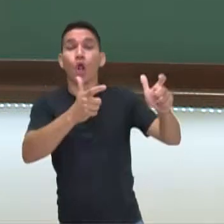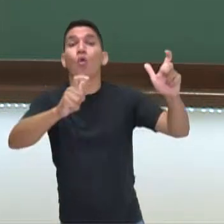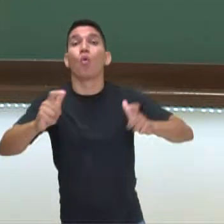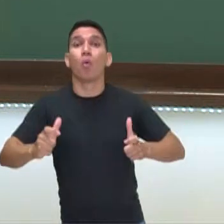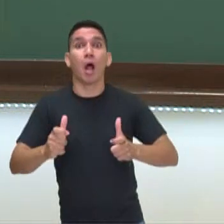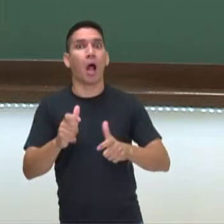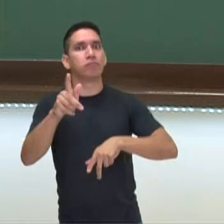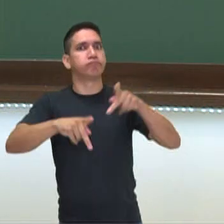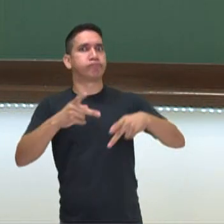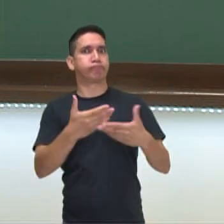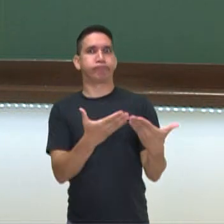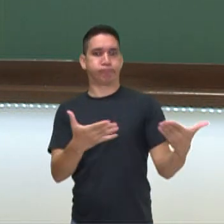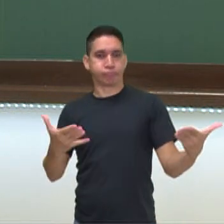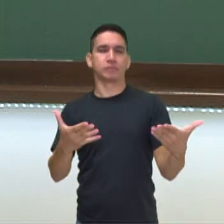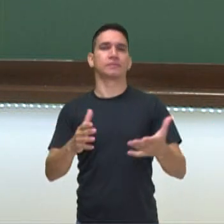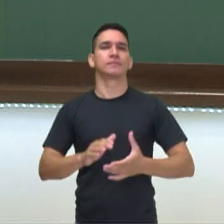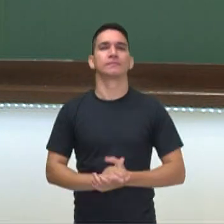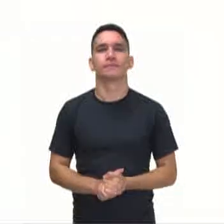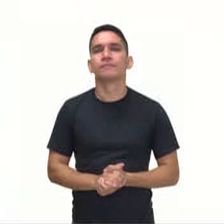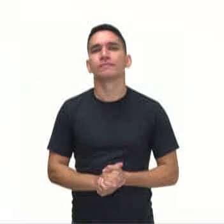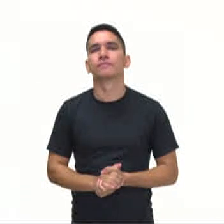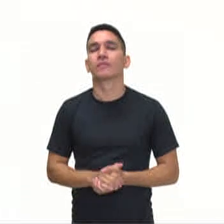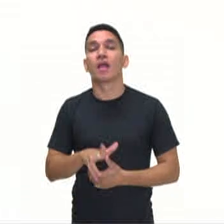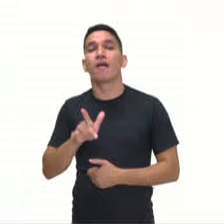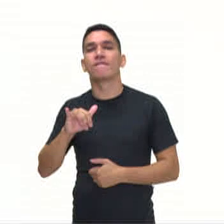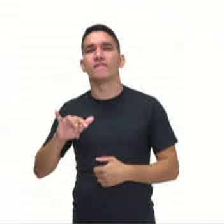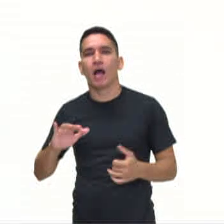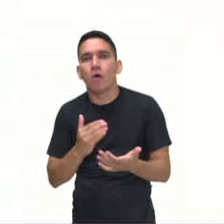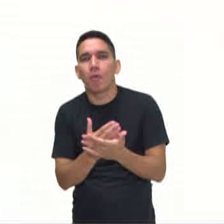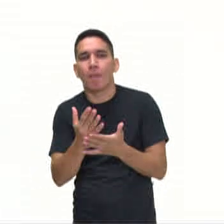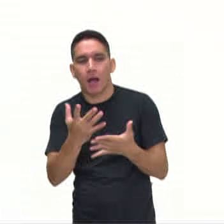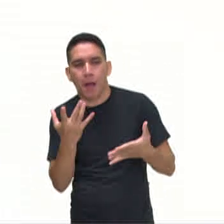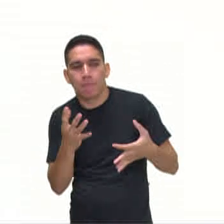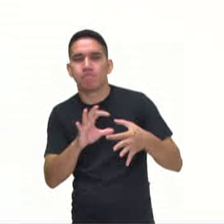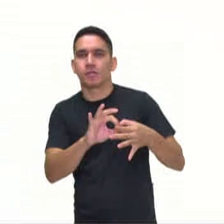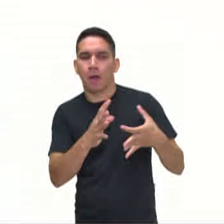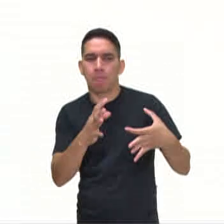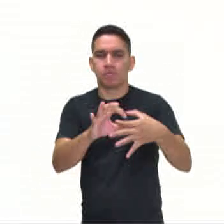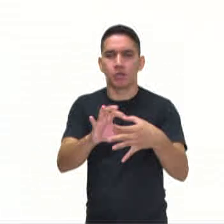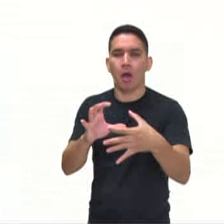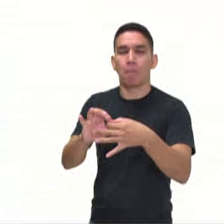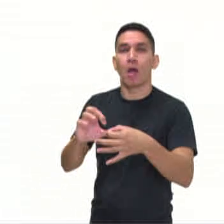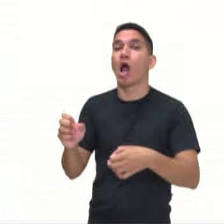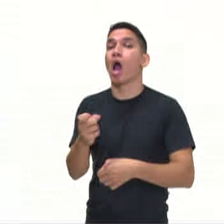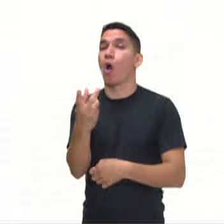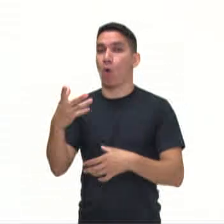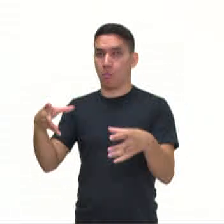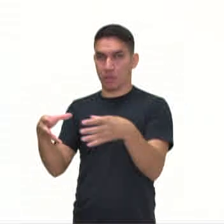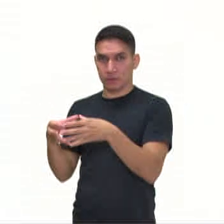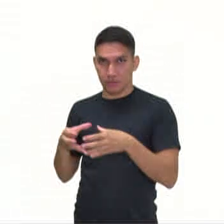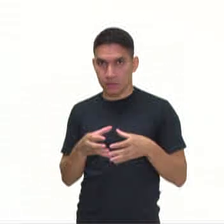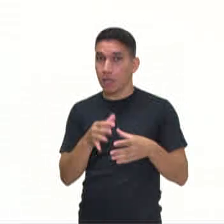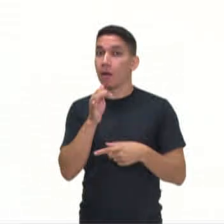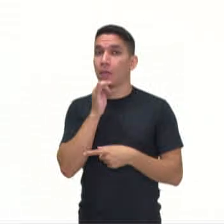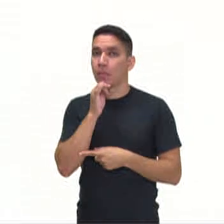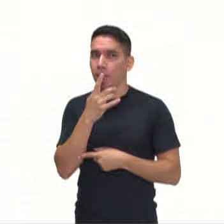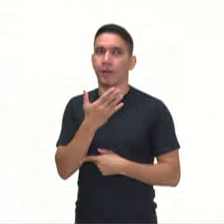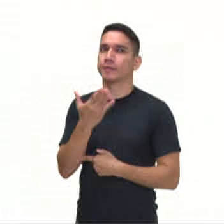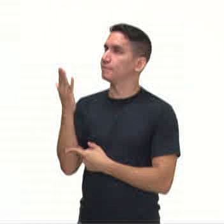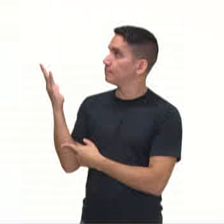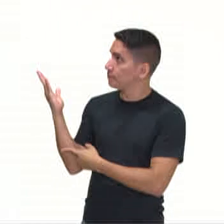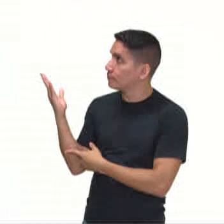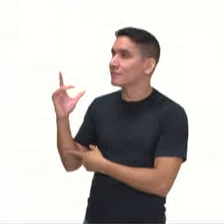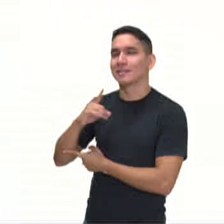por exemplo, o Império, né? Então eles vão se aliar aos povos de algumas cidades, como, por exemplo, Tlaxcala,